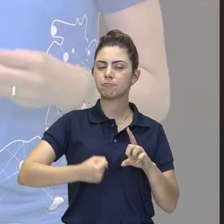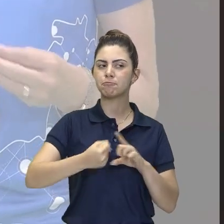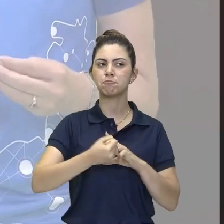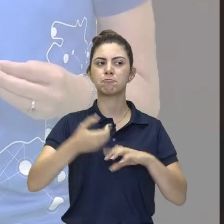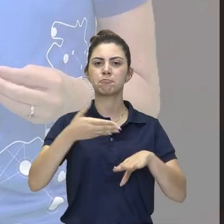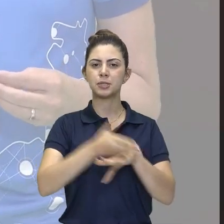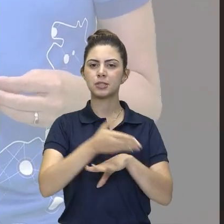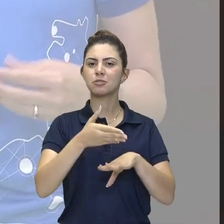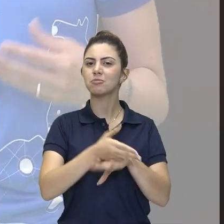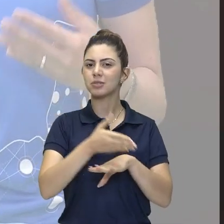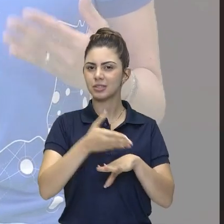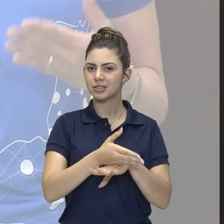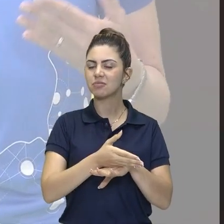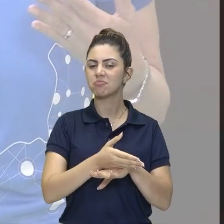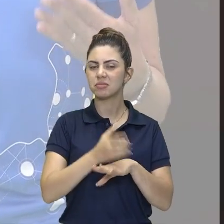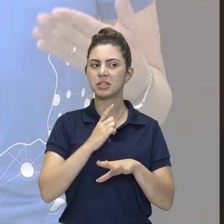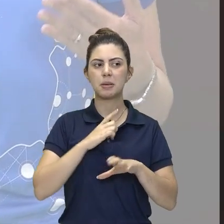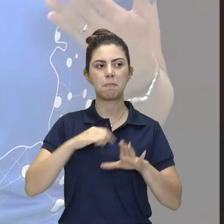esse sentimento de